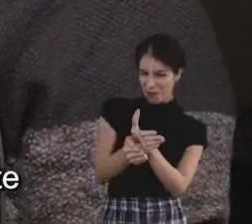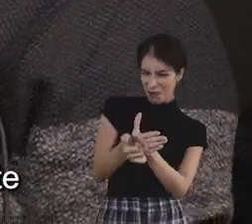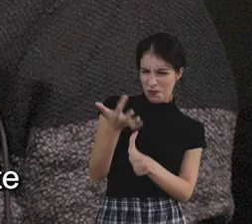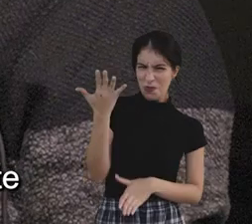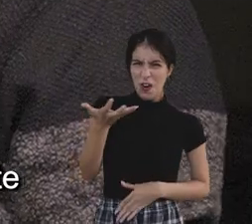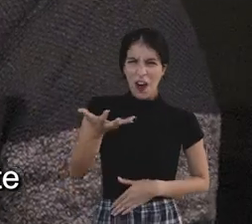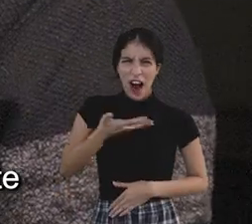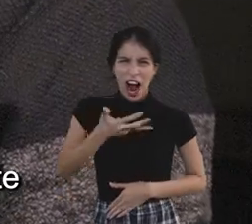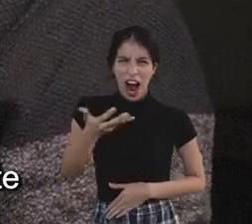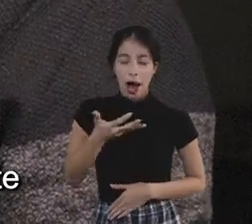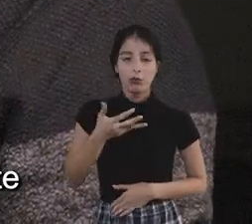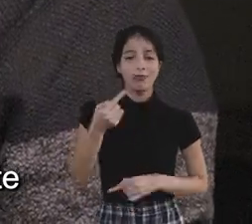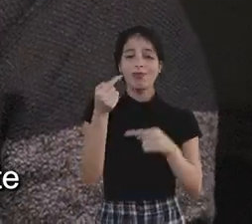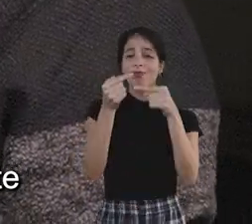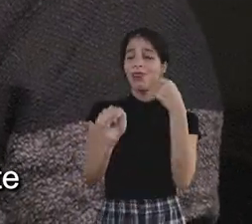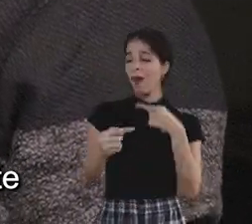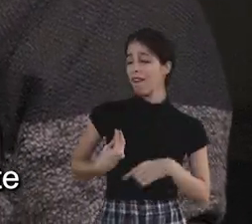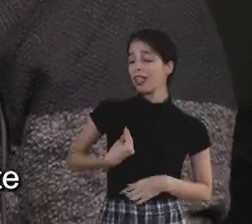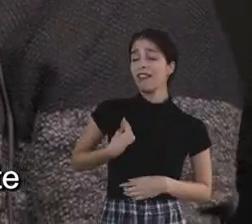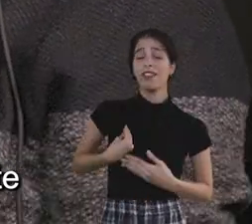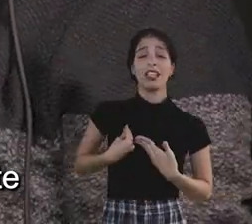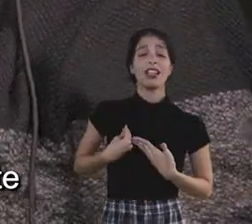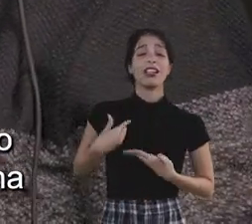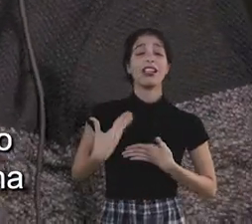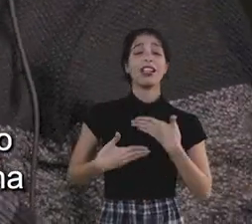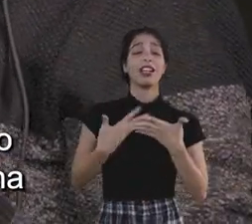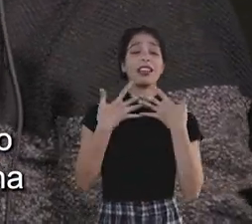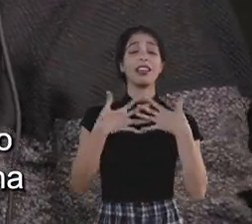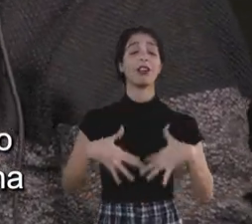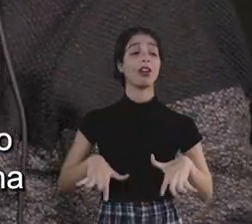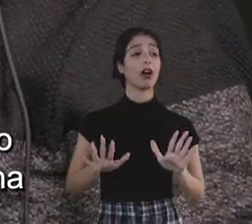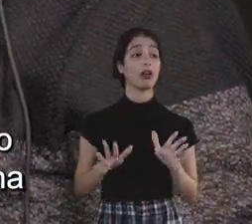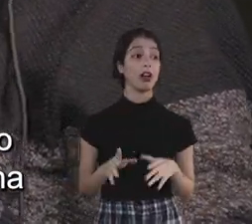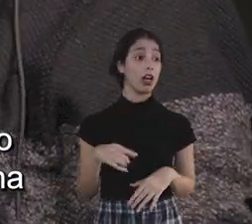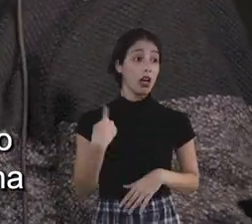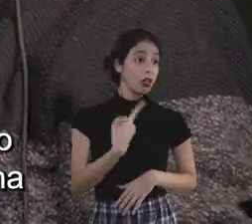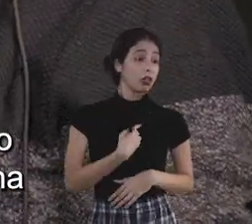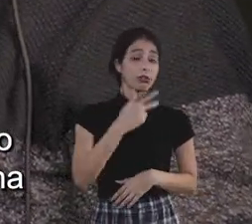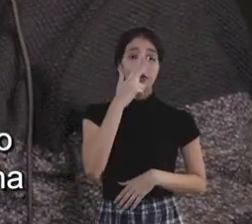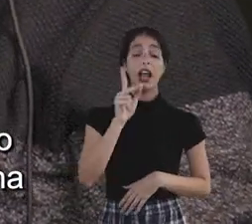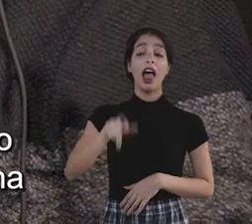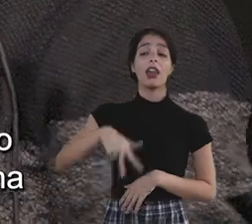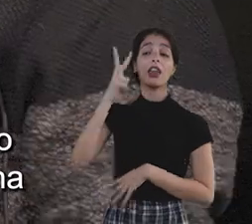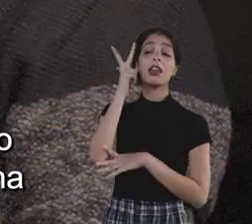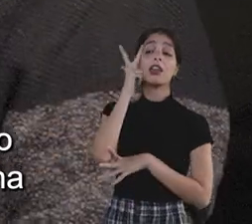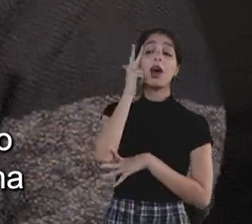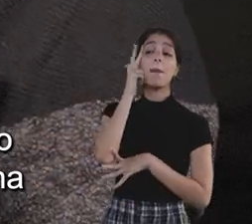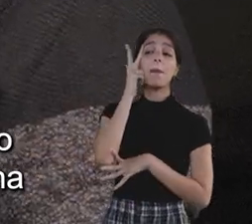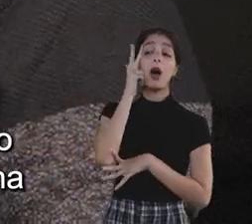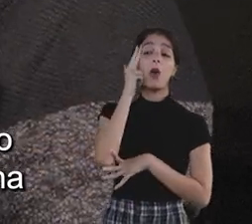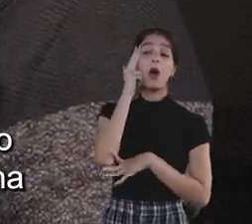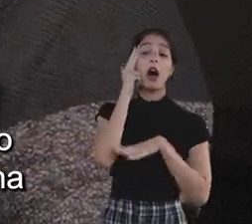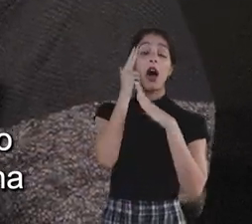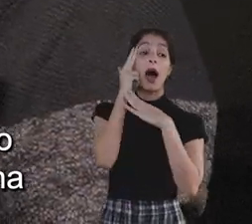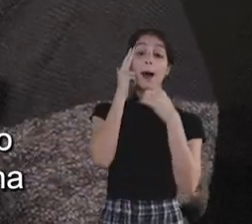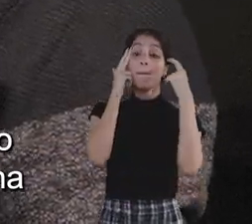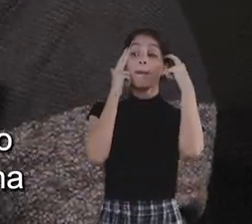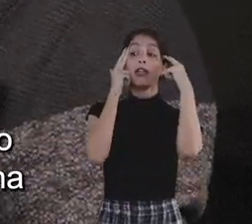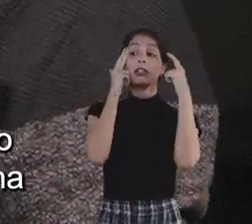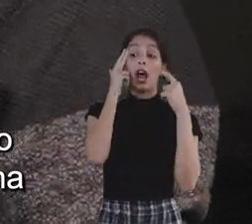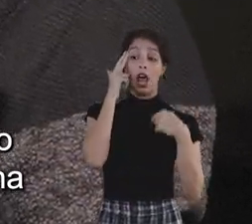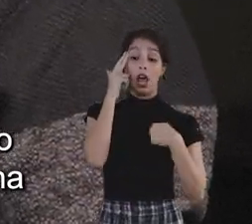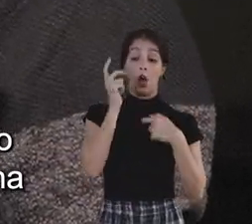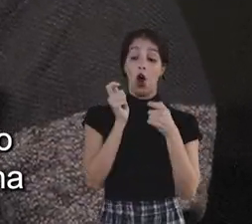e nós estamos normalizando isso e o que leva a gente a ficar ansioso é porque a gente cria uma ilusão